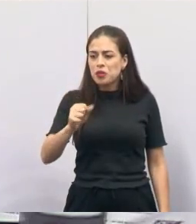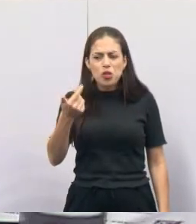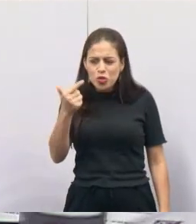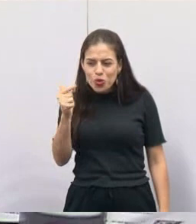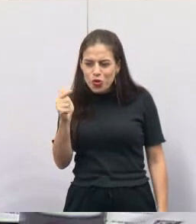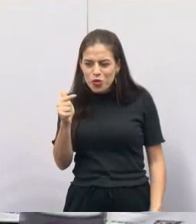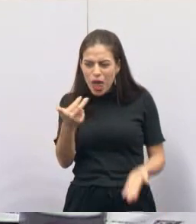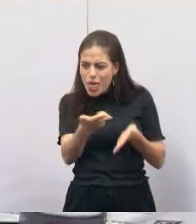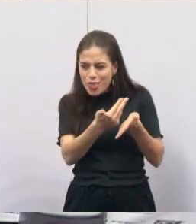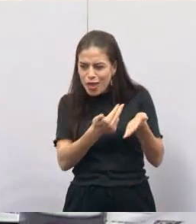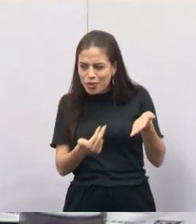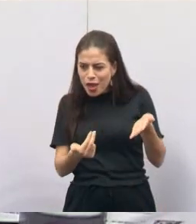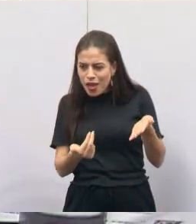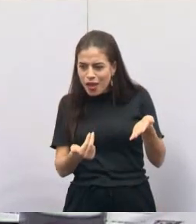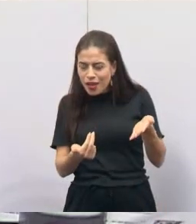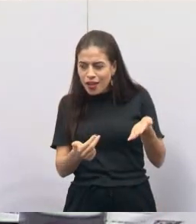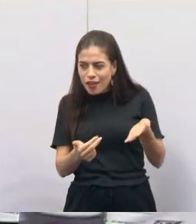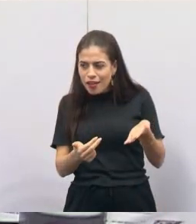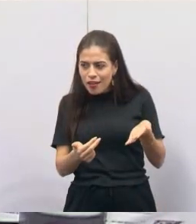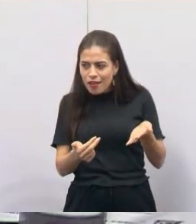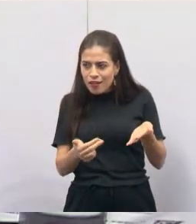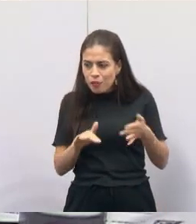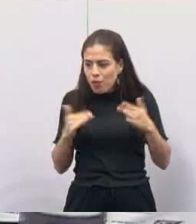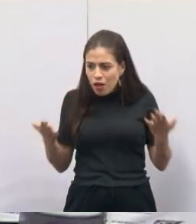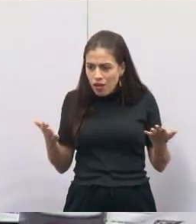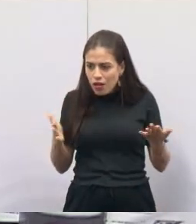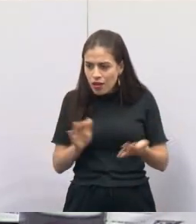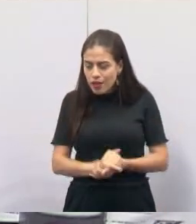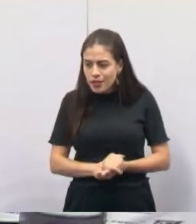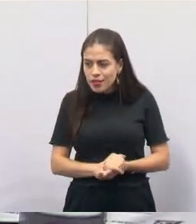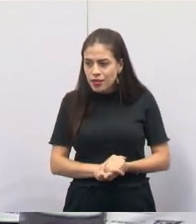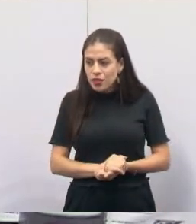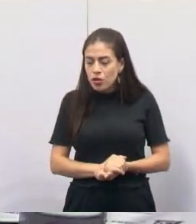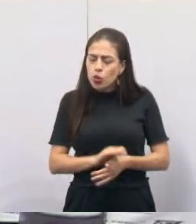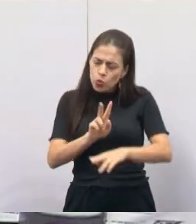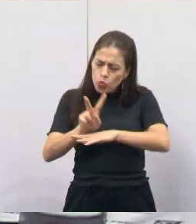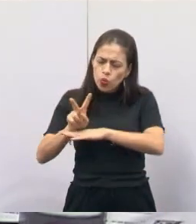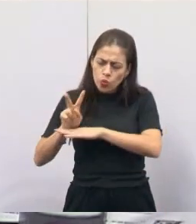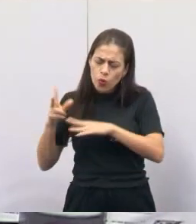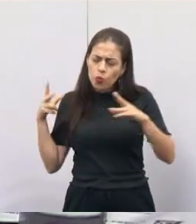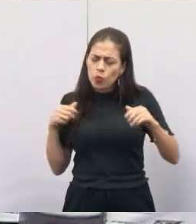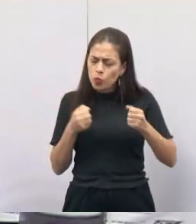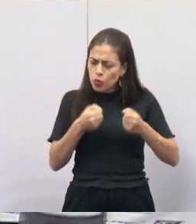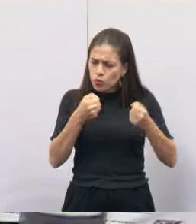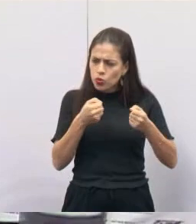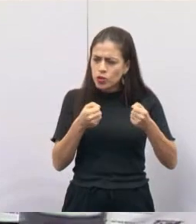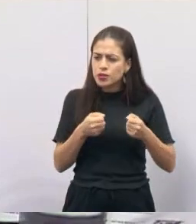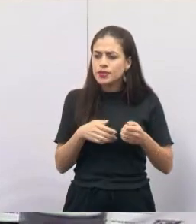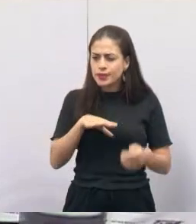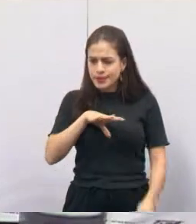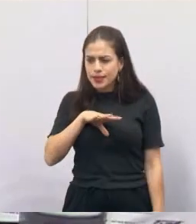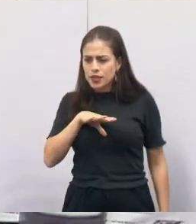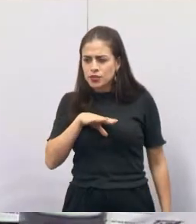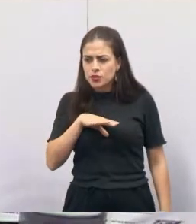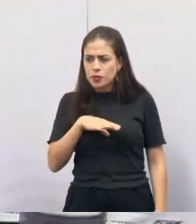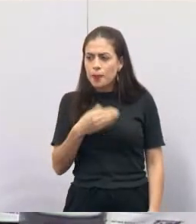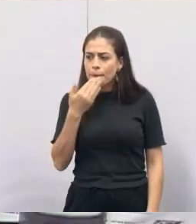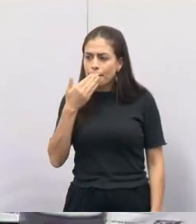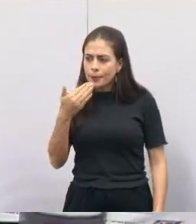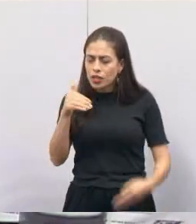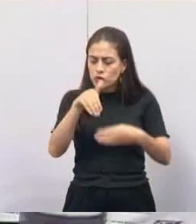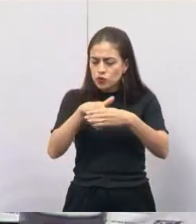é? Pelo amor de Deus. Vamos cuidar dos nossos motoristas do nosso município. Peço voto favorável do